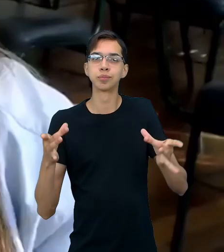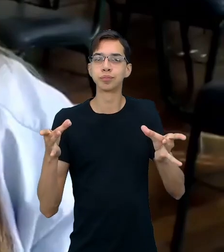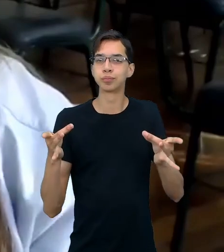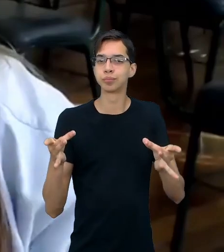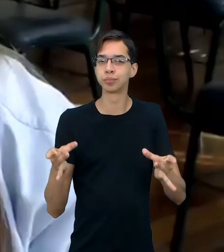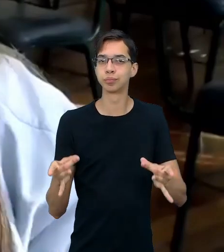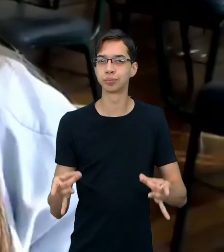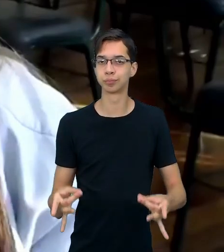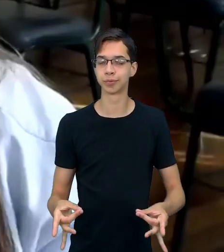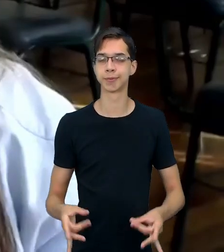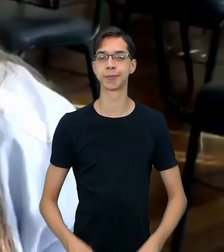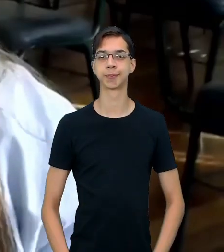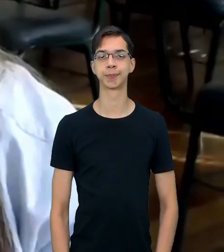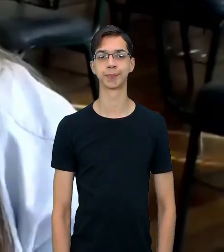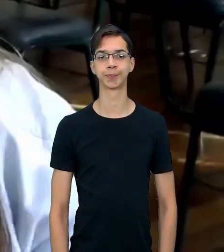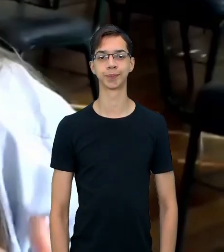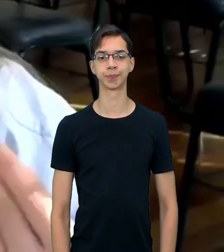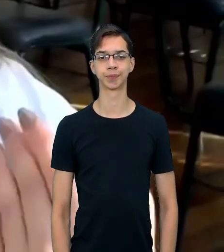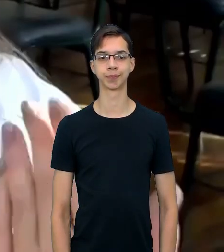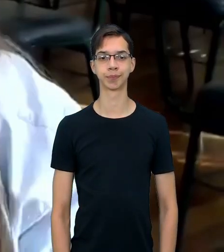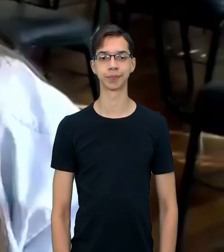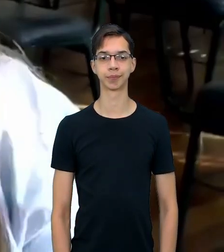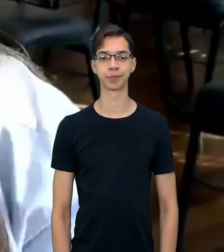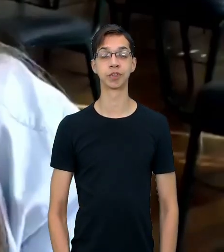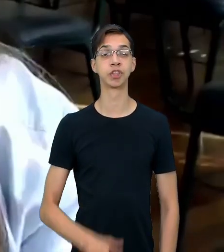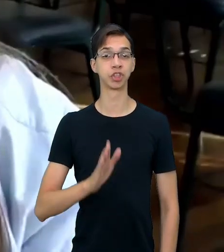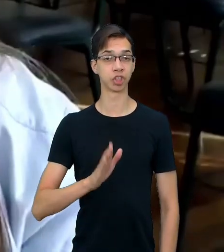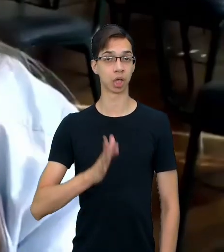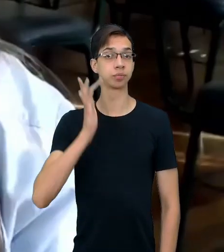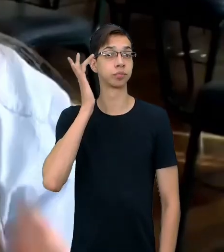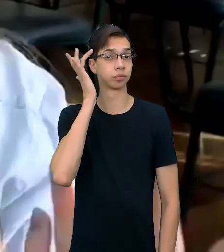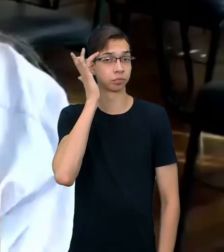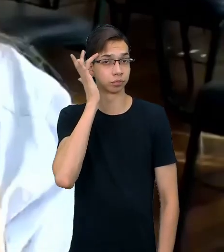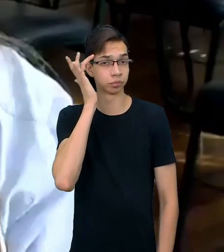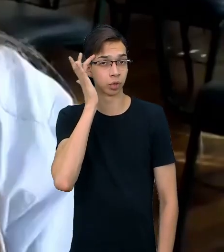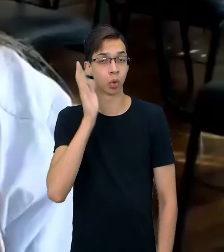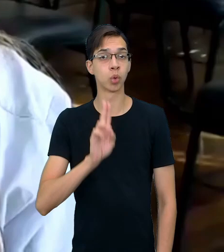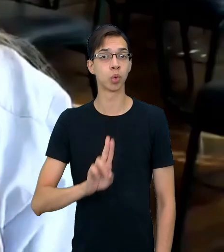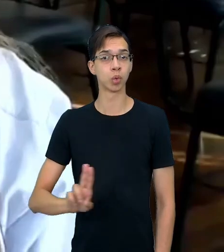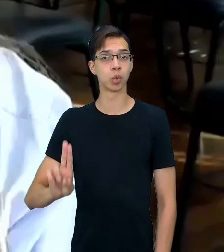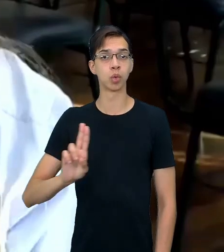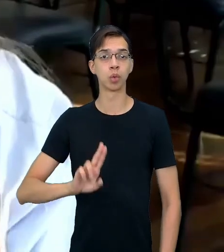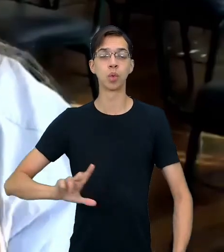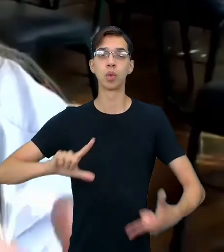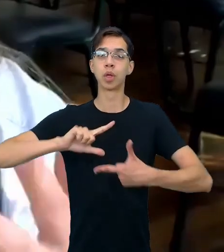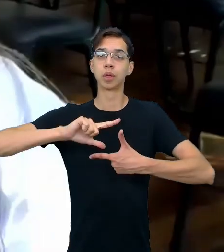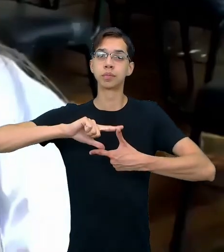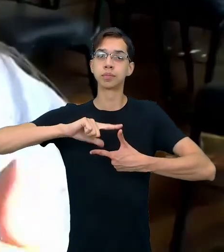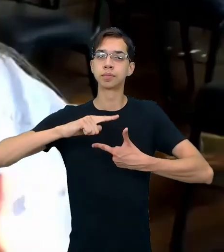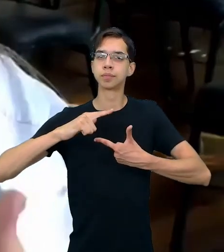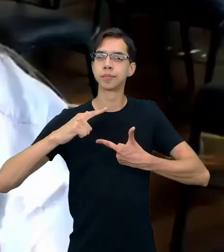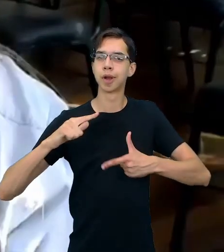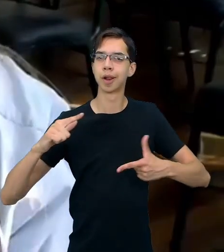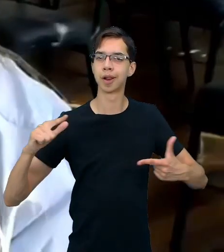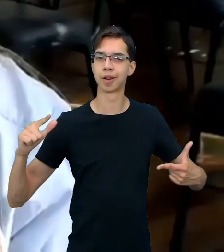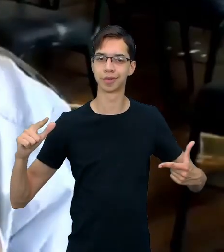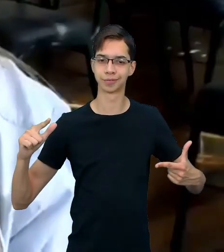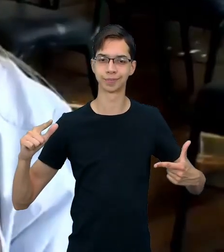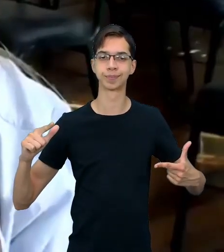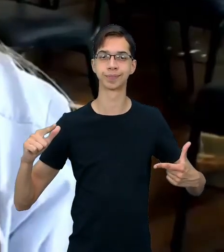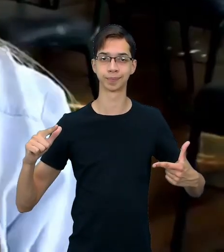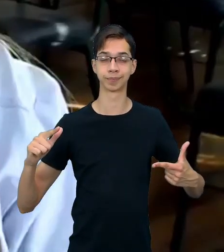faz uso, né, dessas propriedades das figuras geométricas e das formas, né, dentro de